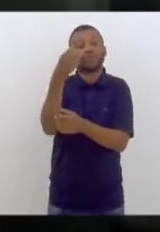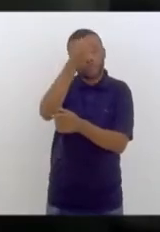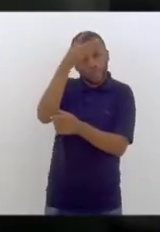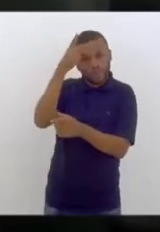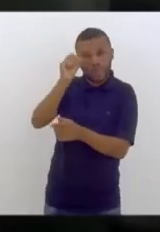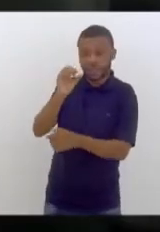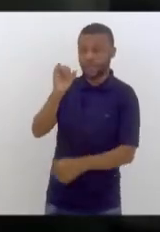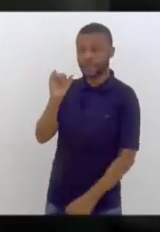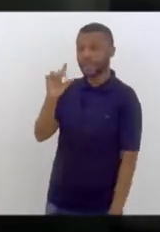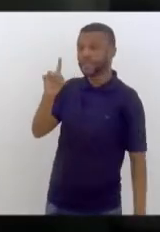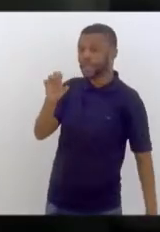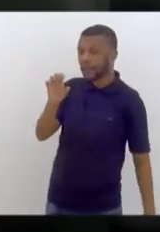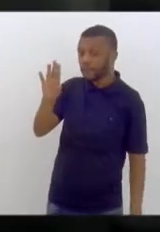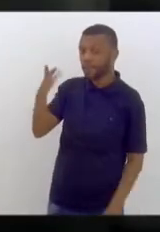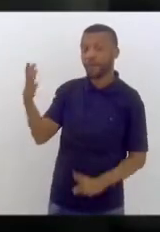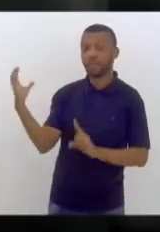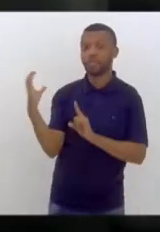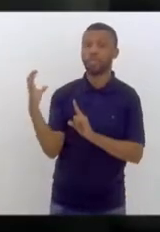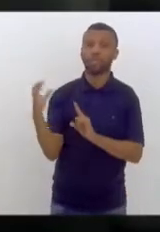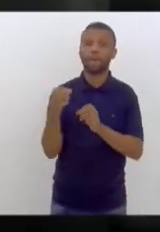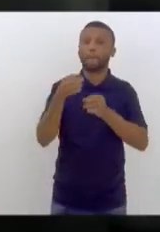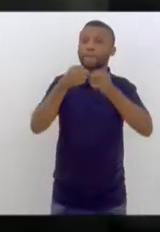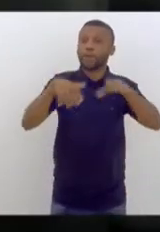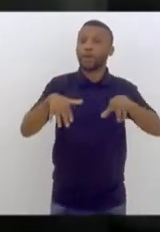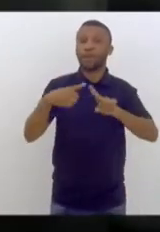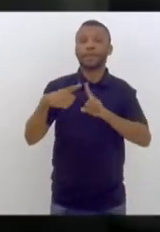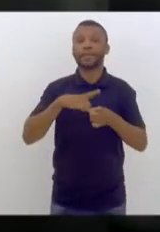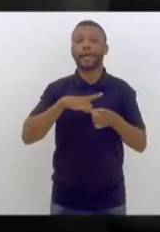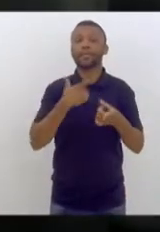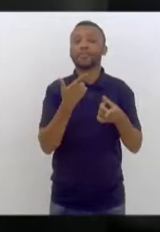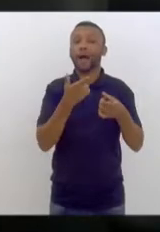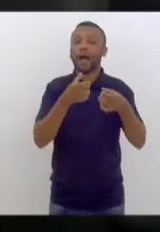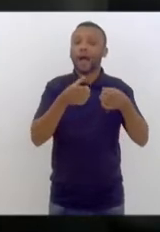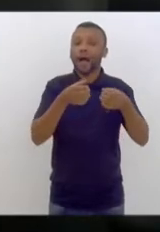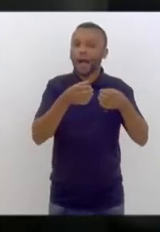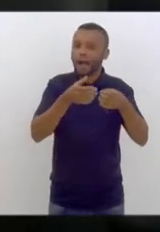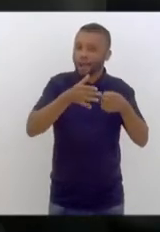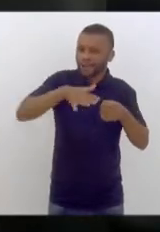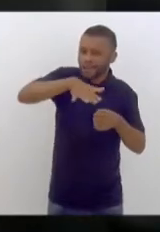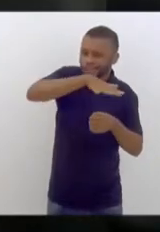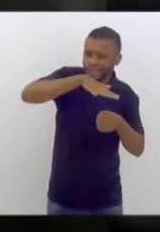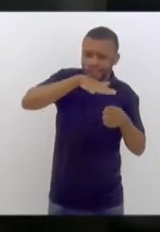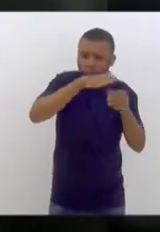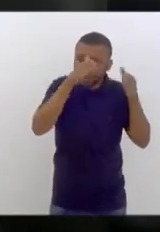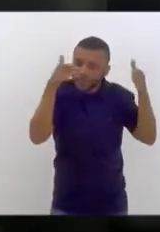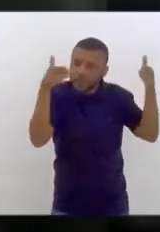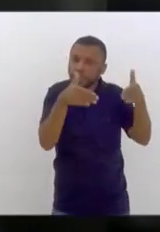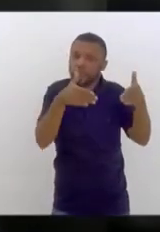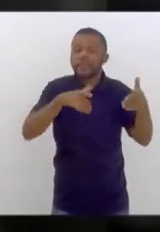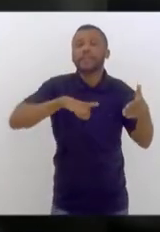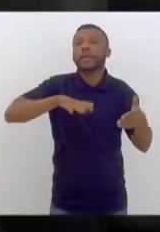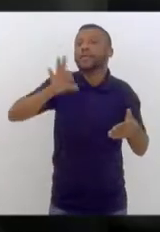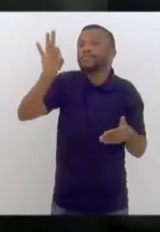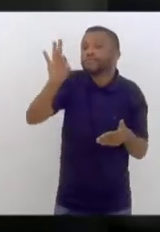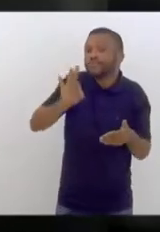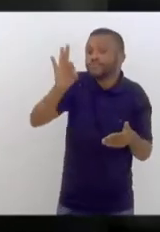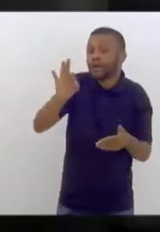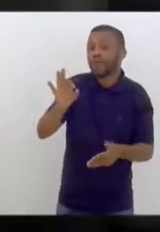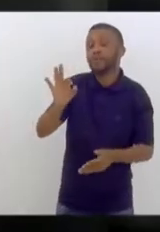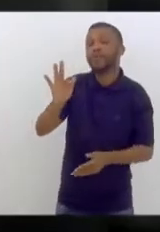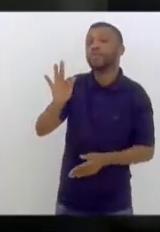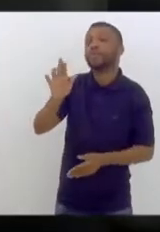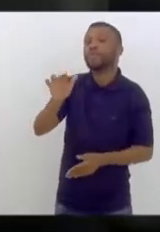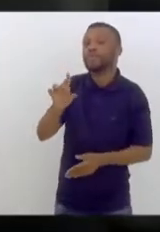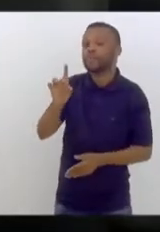foi impactado porque ele está na região limítrofe e ele ganha um percentual X de Fundeb, mas,